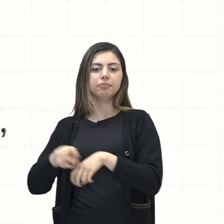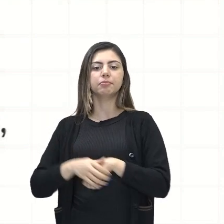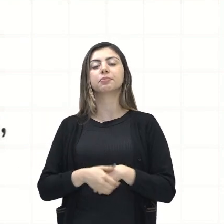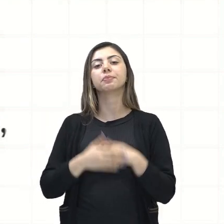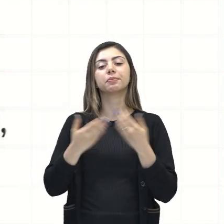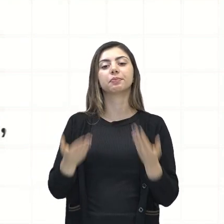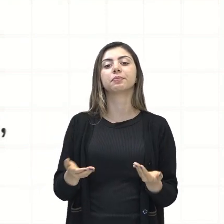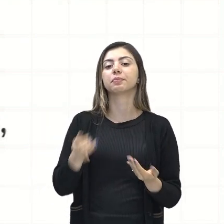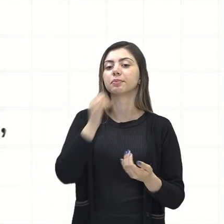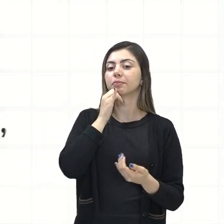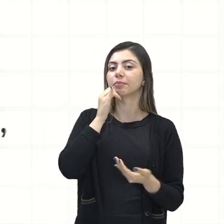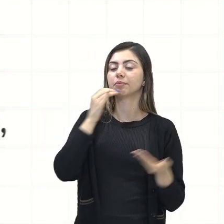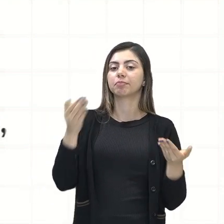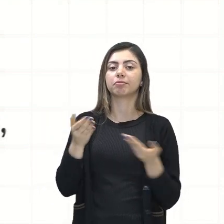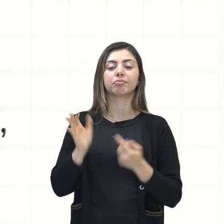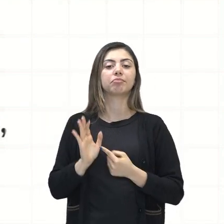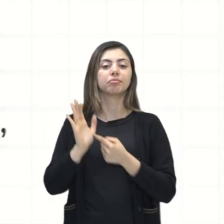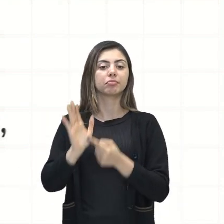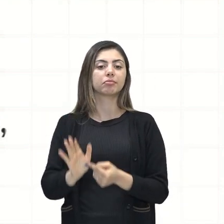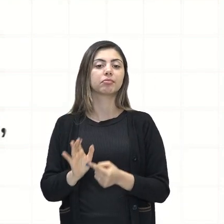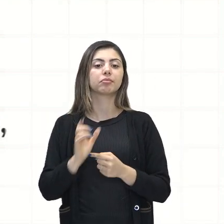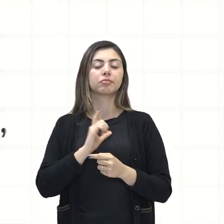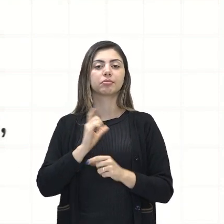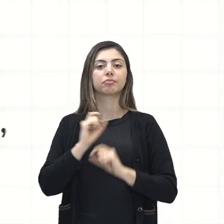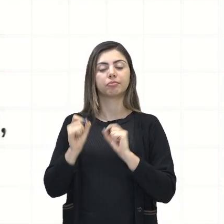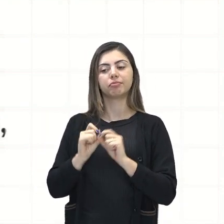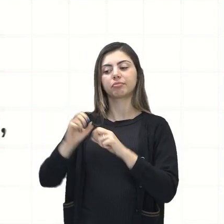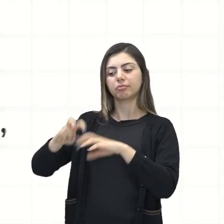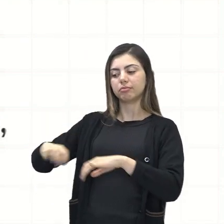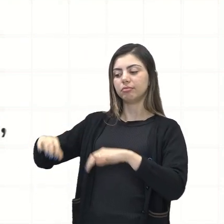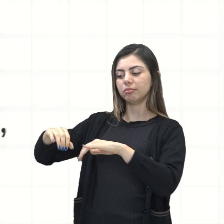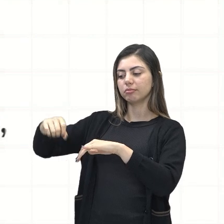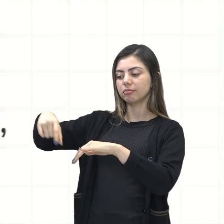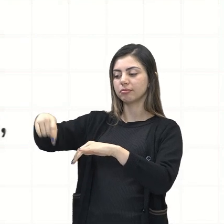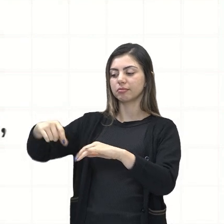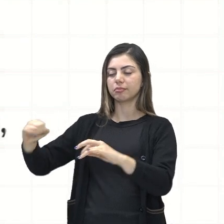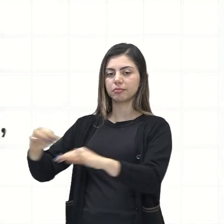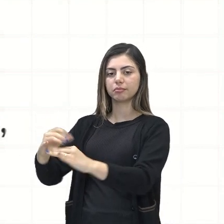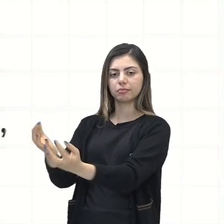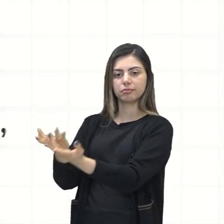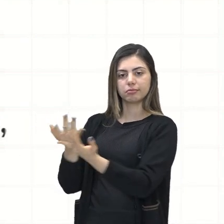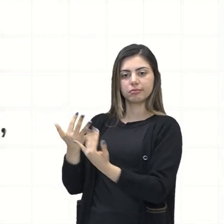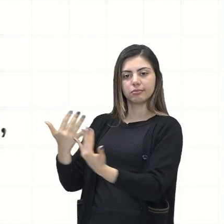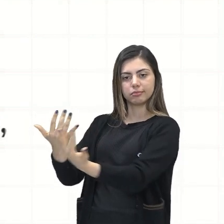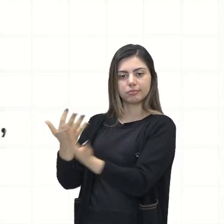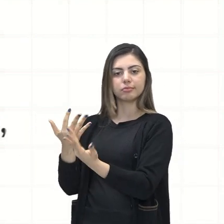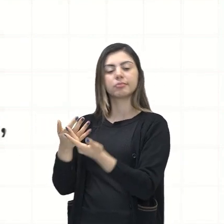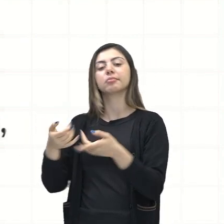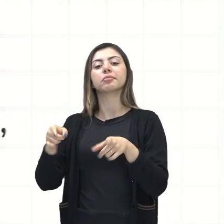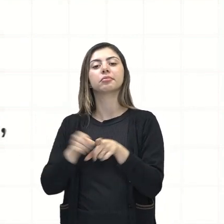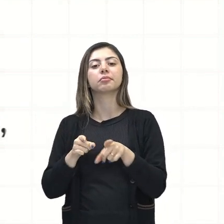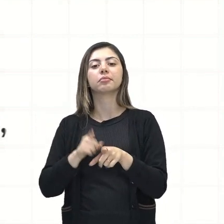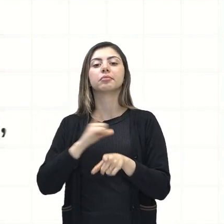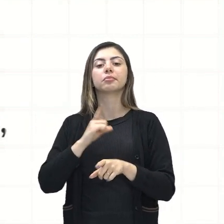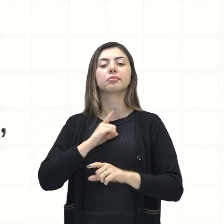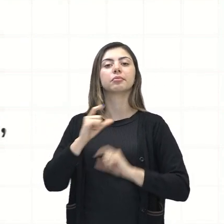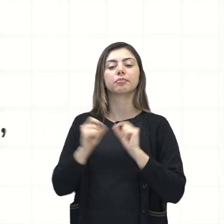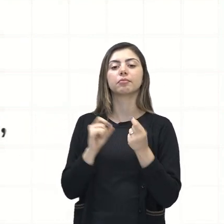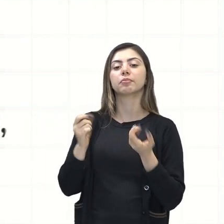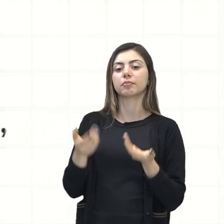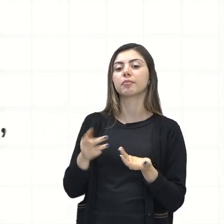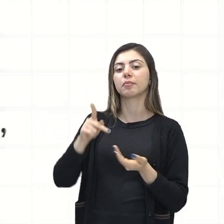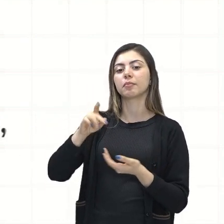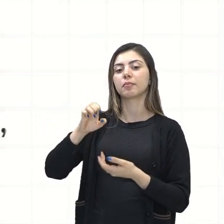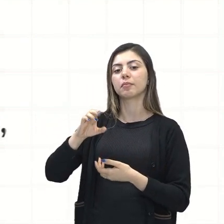exemplo, eu trago aqui para vocês a atividade de agricultura, que faz parte aqui da chamada agropecuária. Temos também a pecuária, que está aqui inserida